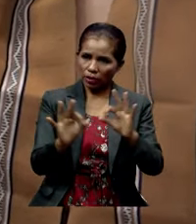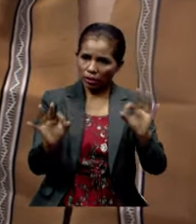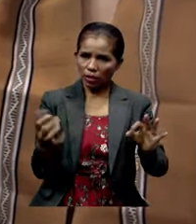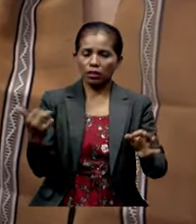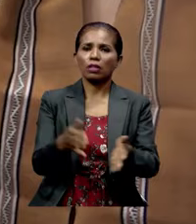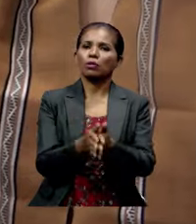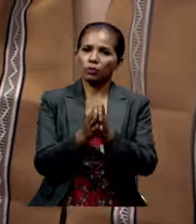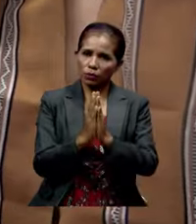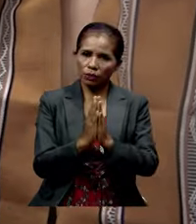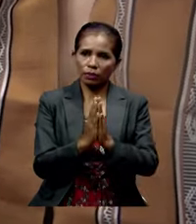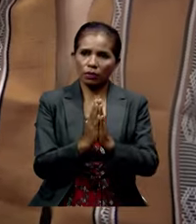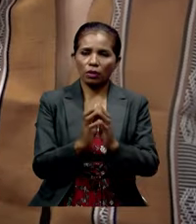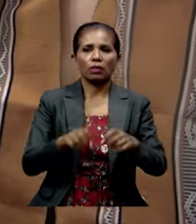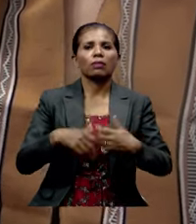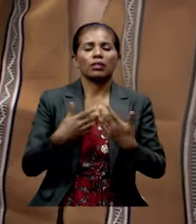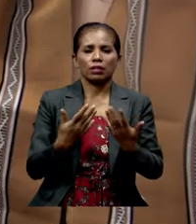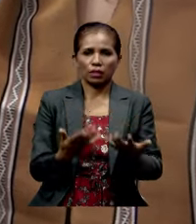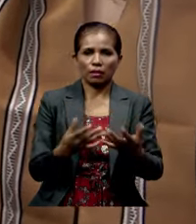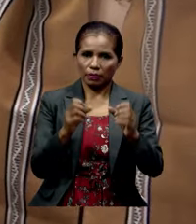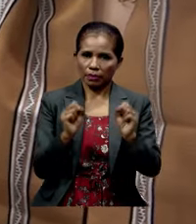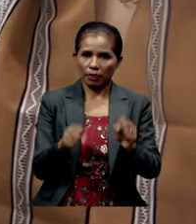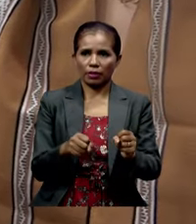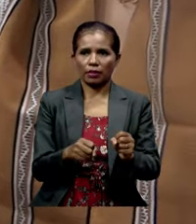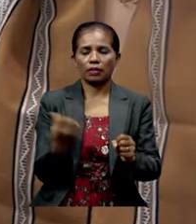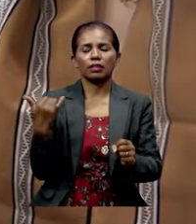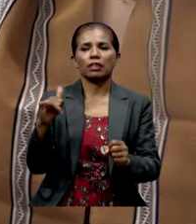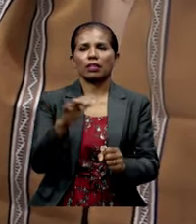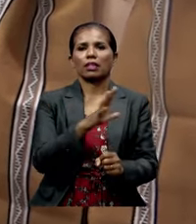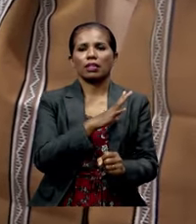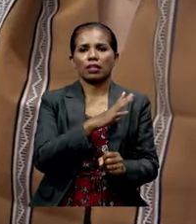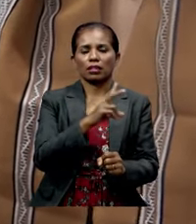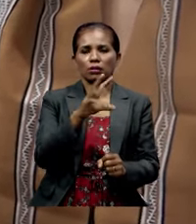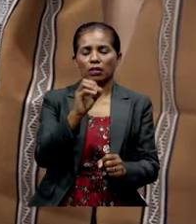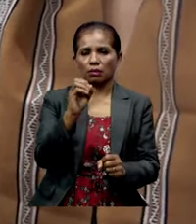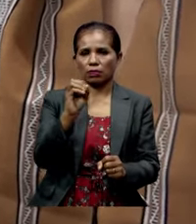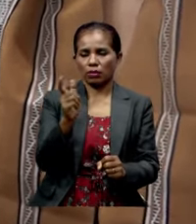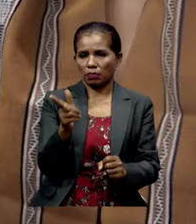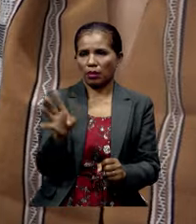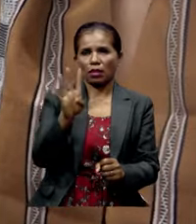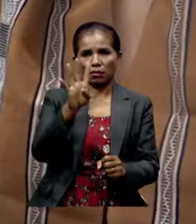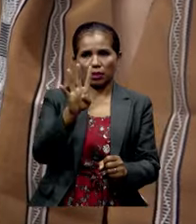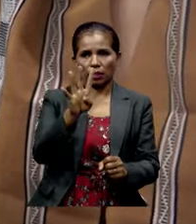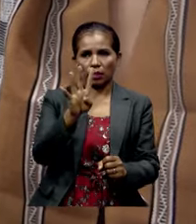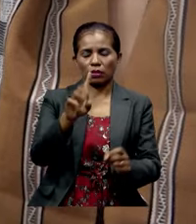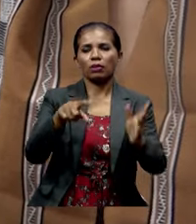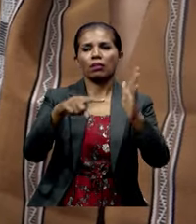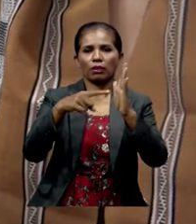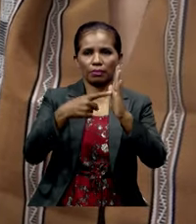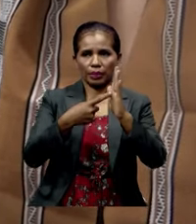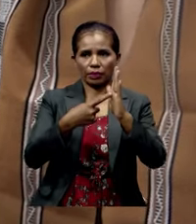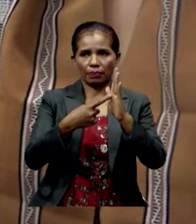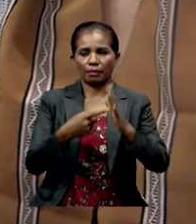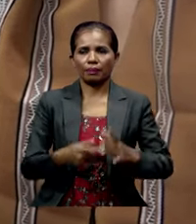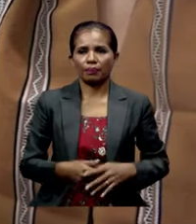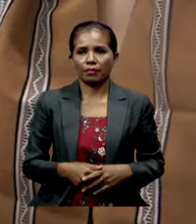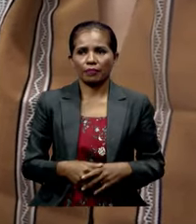ela dentro, quando sabe uma cá, se ainda em 2024, a tu começa. A